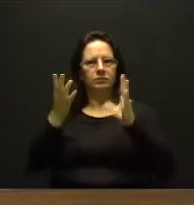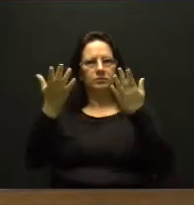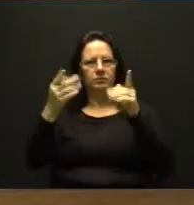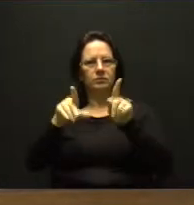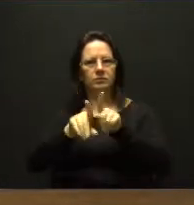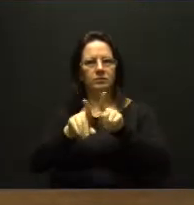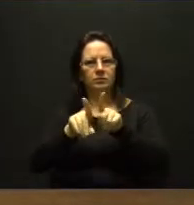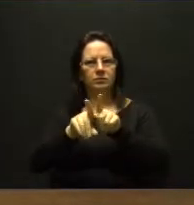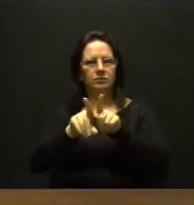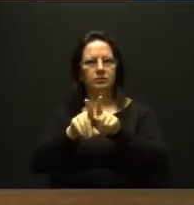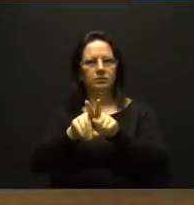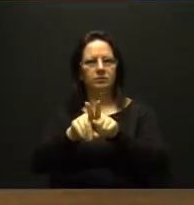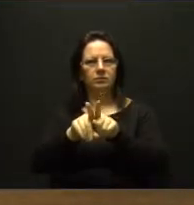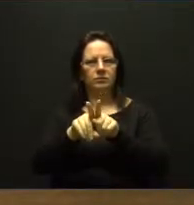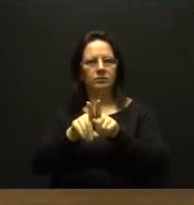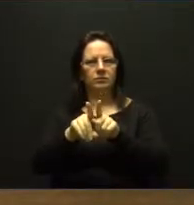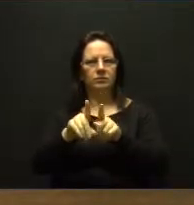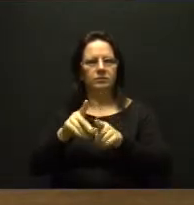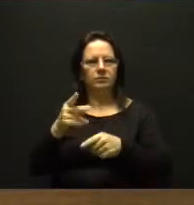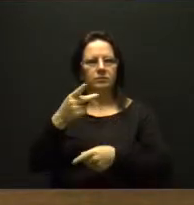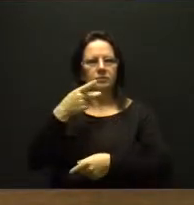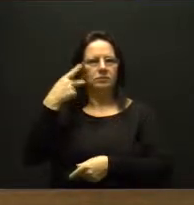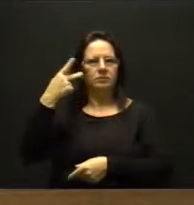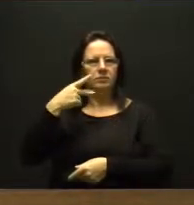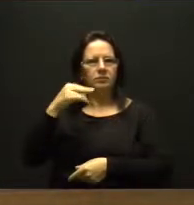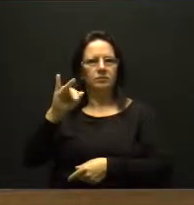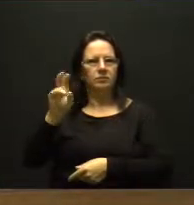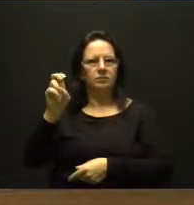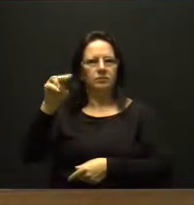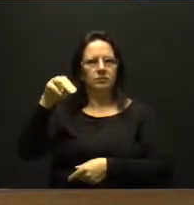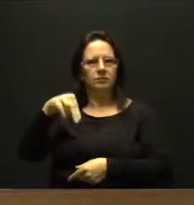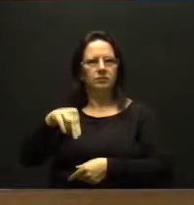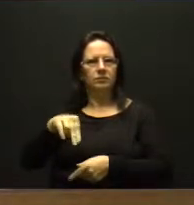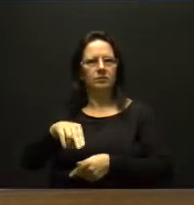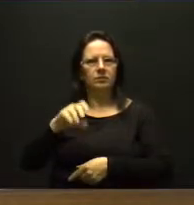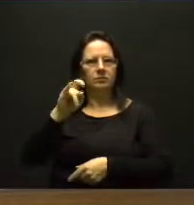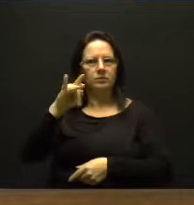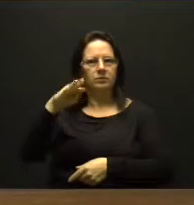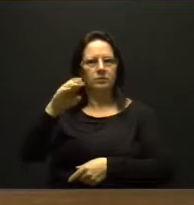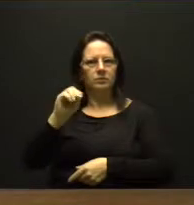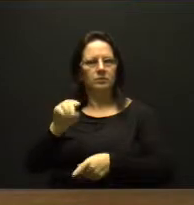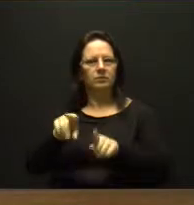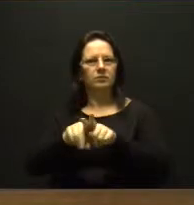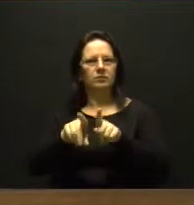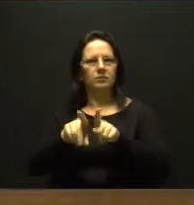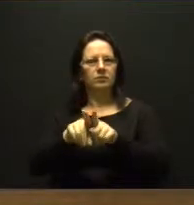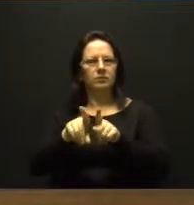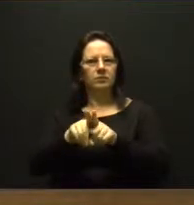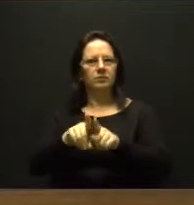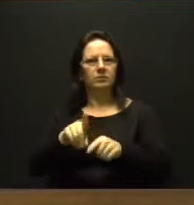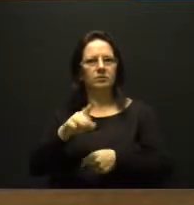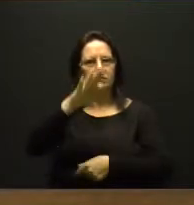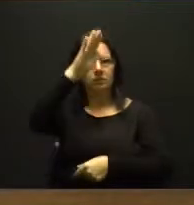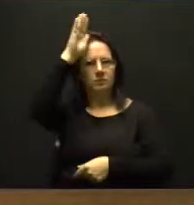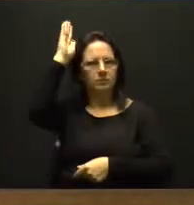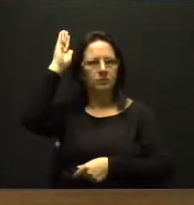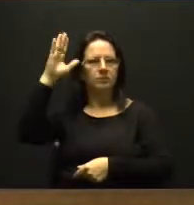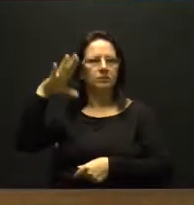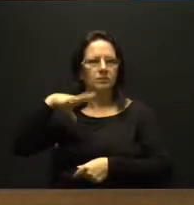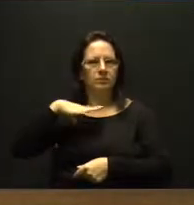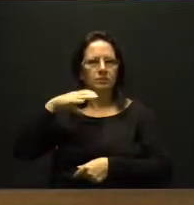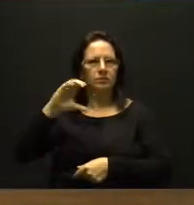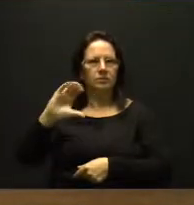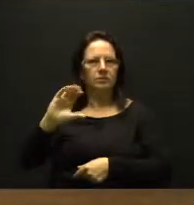couro da palavra do vereador ivan da nossa cidade às